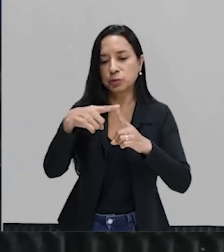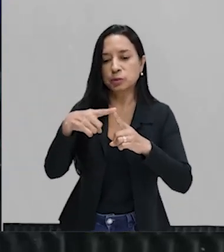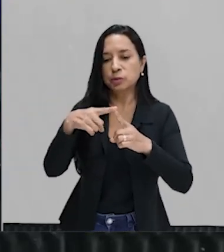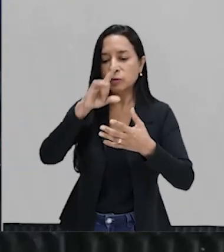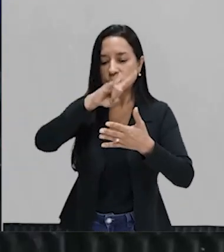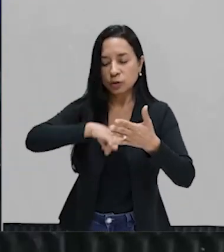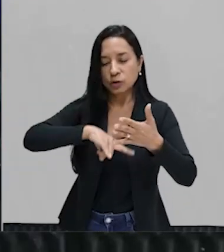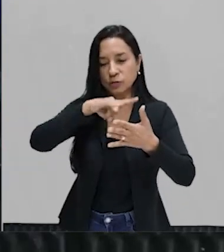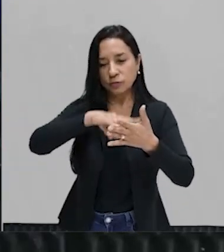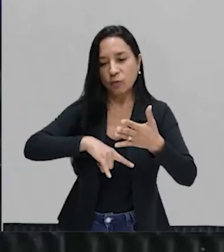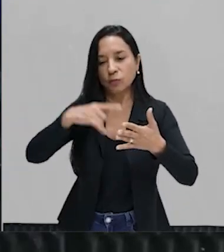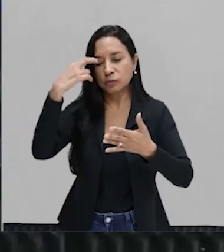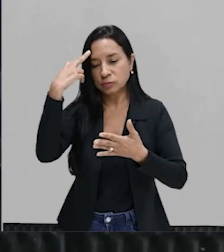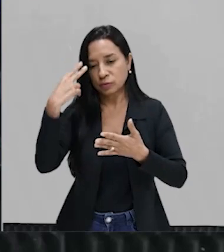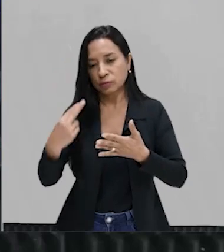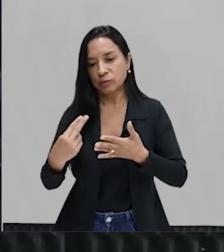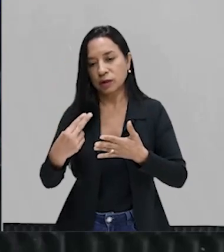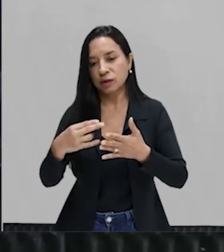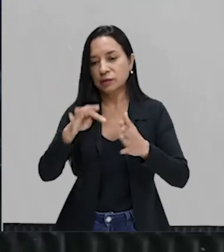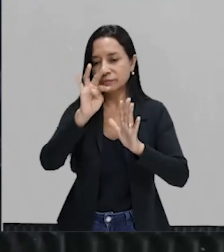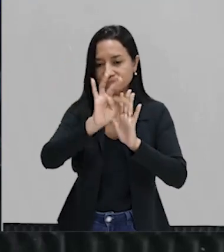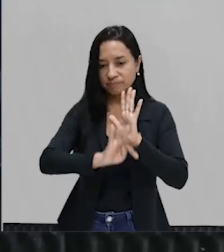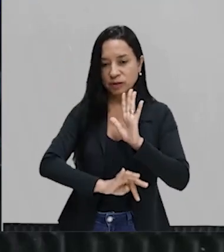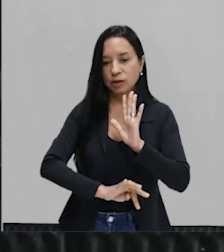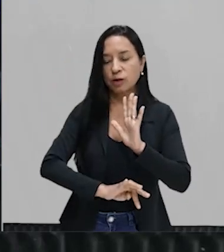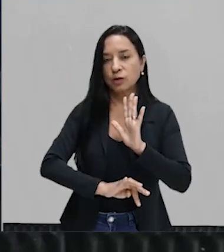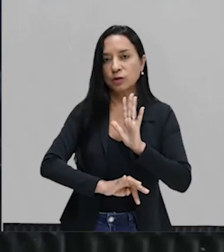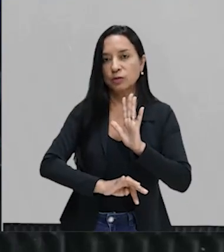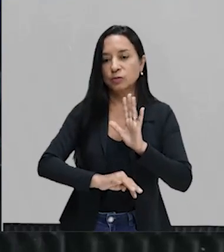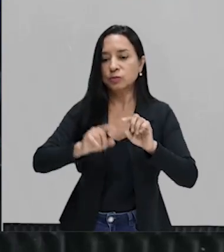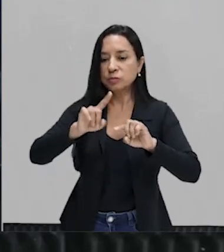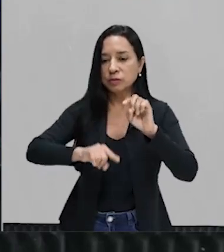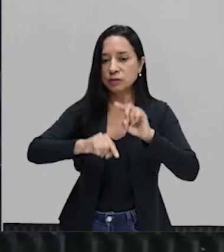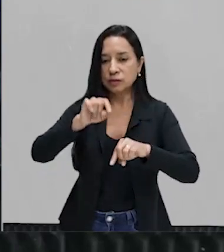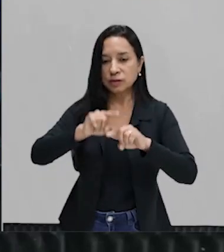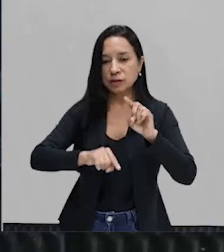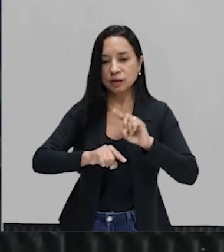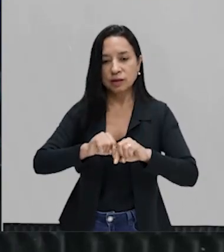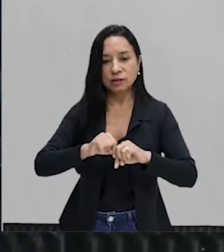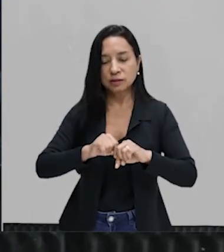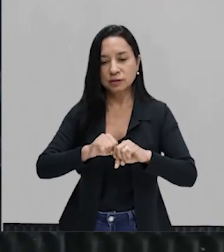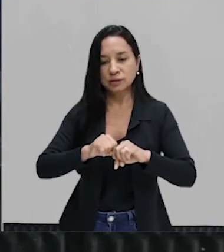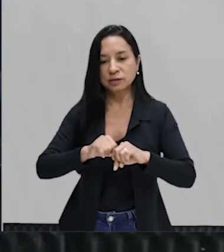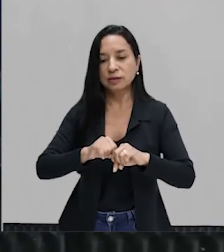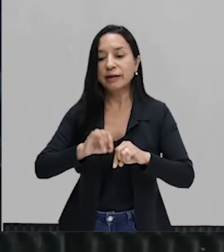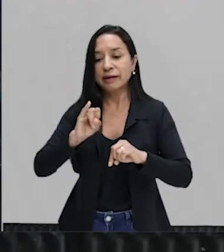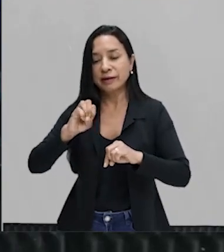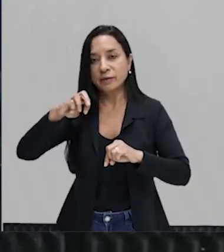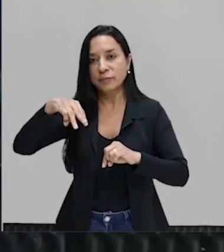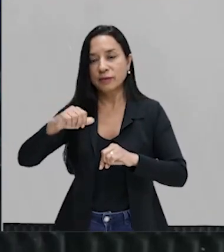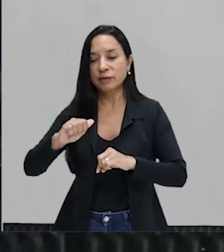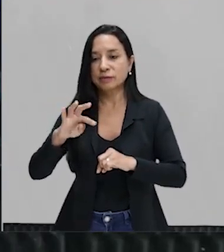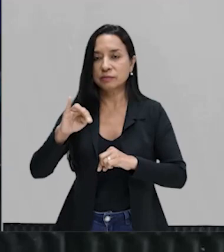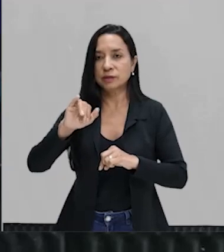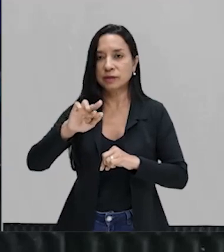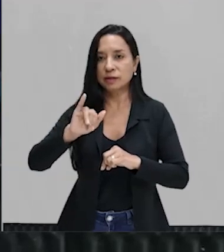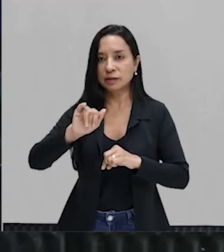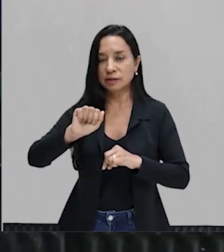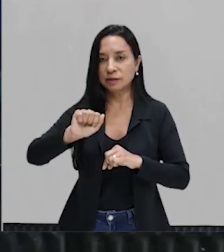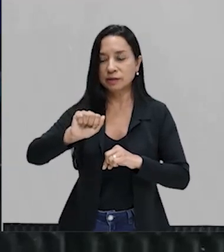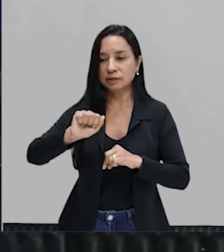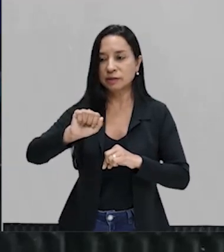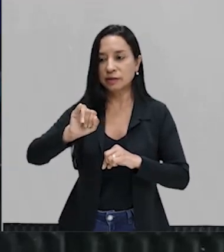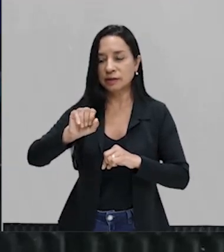de documentos históricos, textuais, materiais, certo? E imateriais. Então, o documento